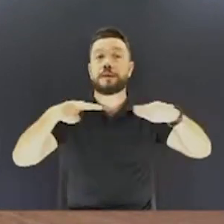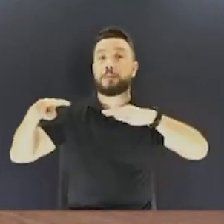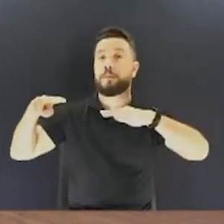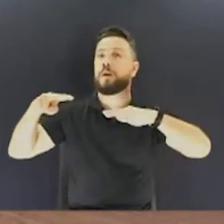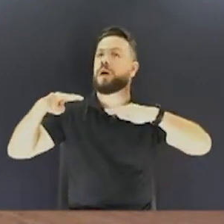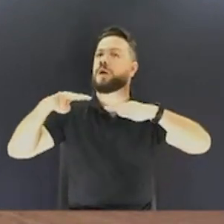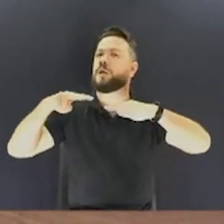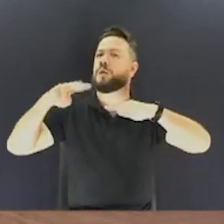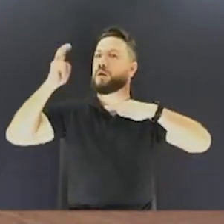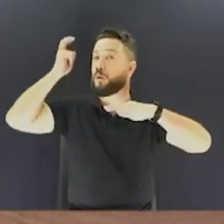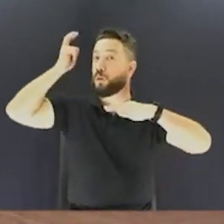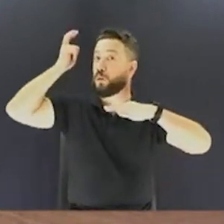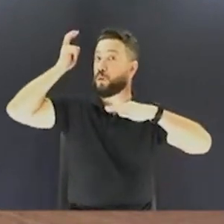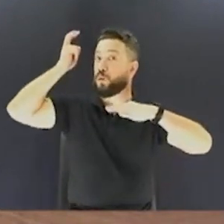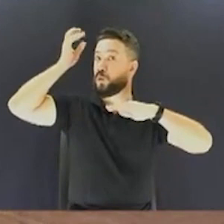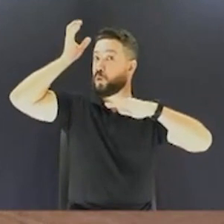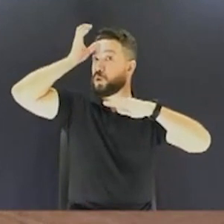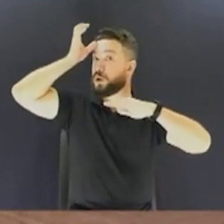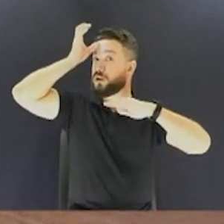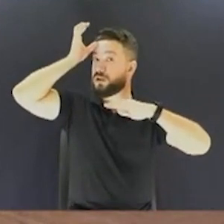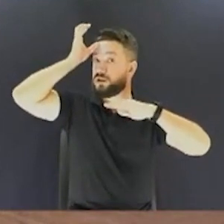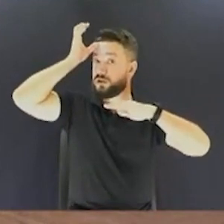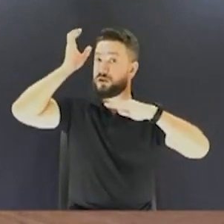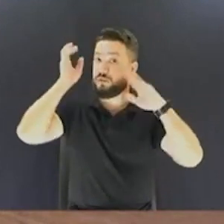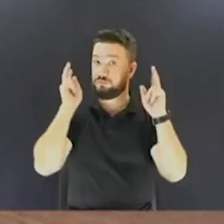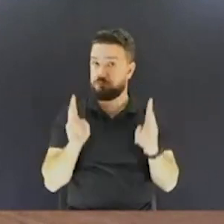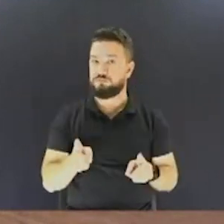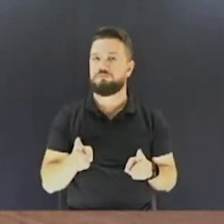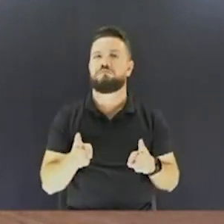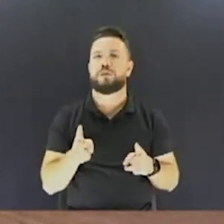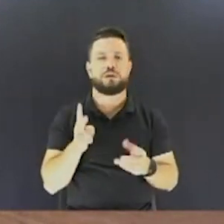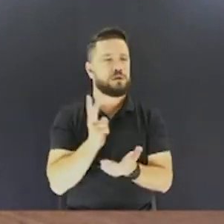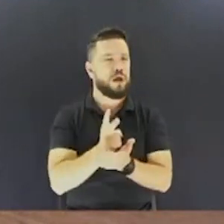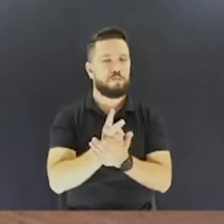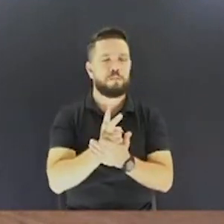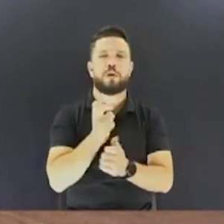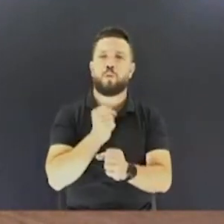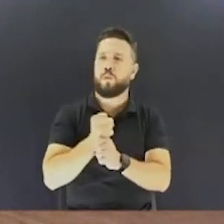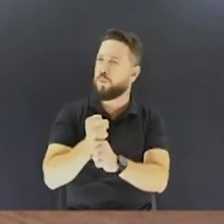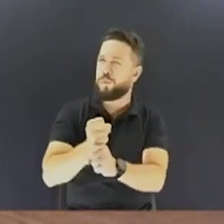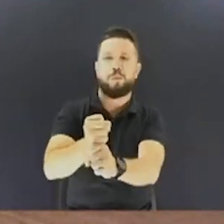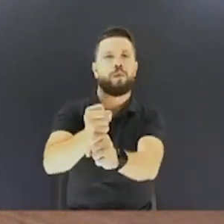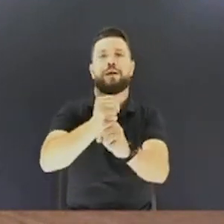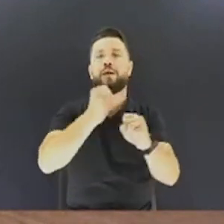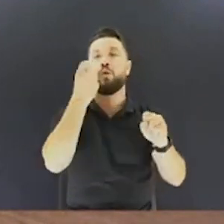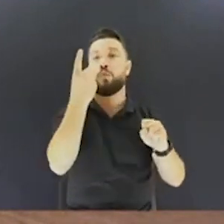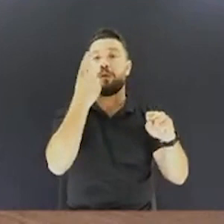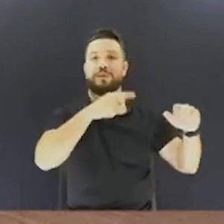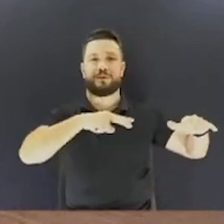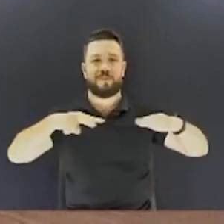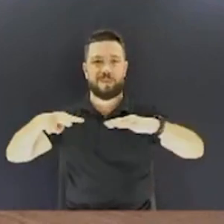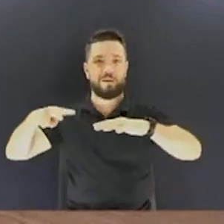cidade de Curitiba. Essa semana seria realizada anualmente na última semana de maio, coincidindo com o Dia Mundial da Síndrome